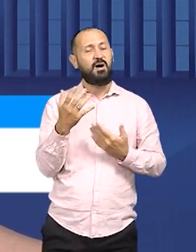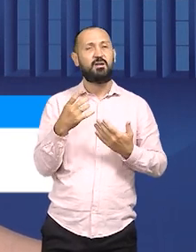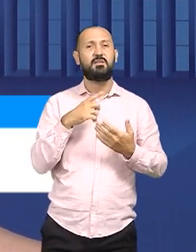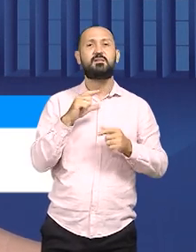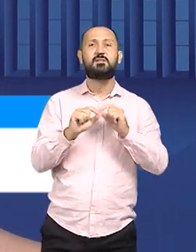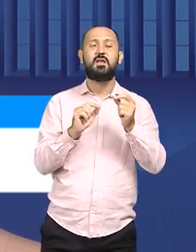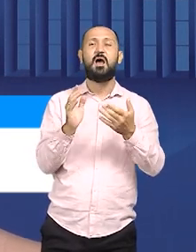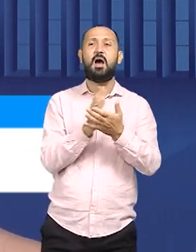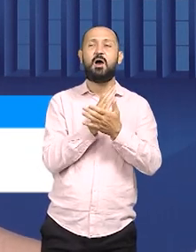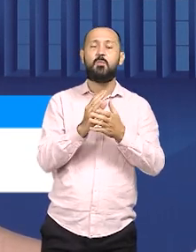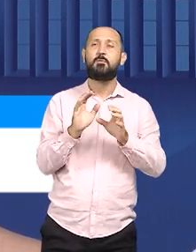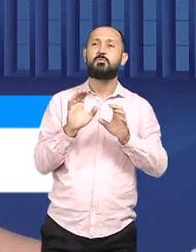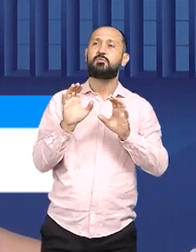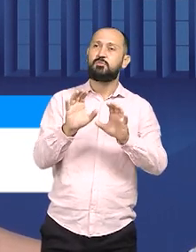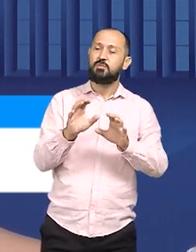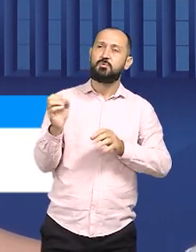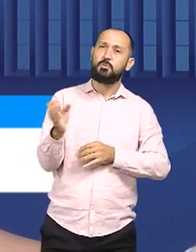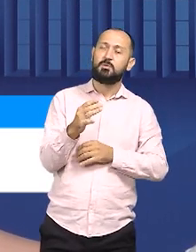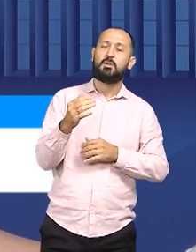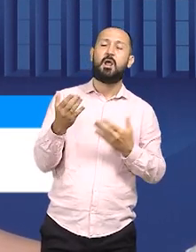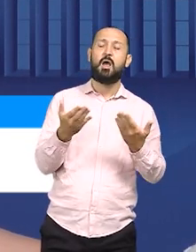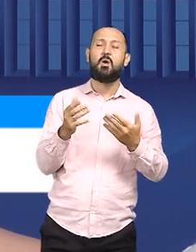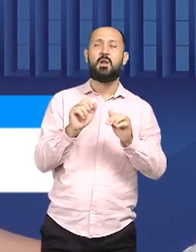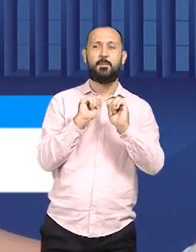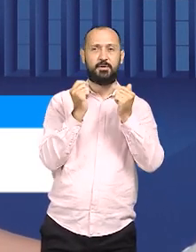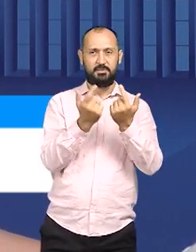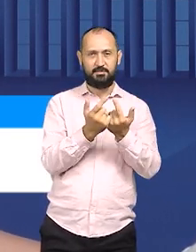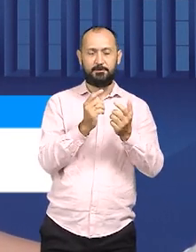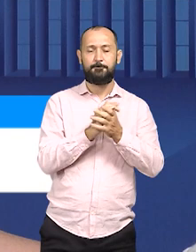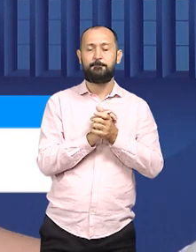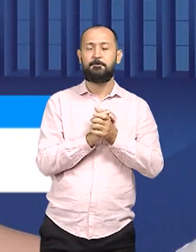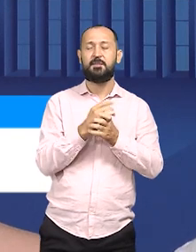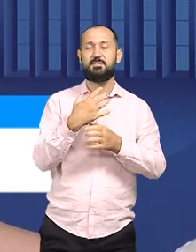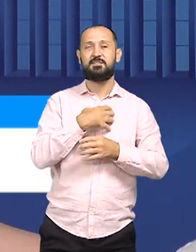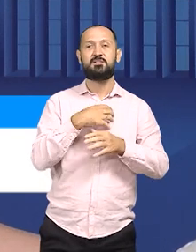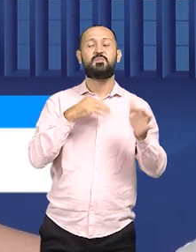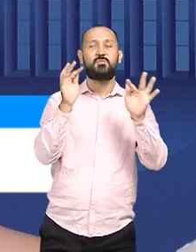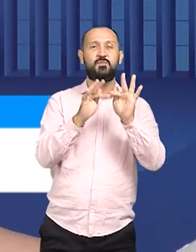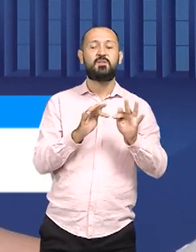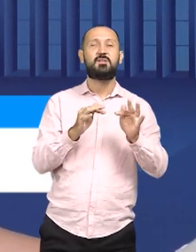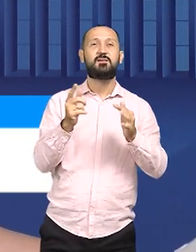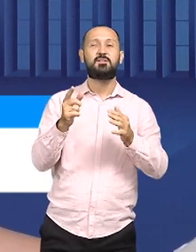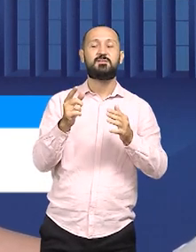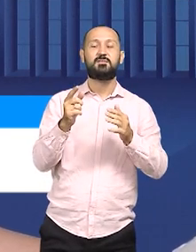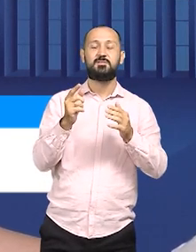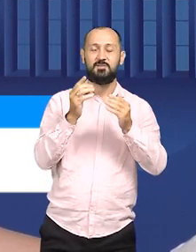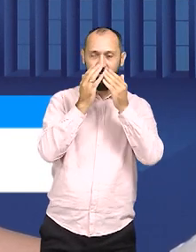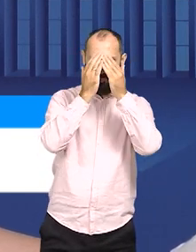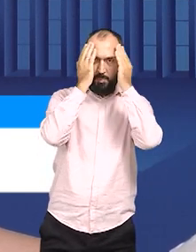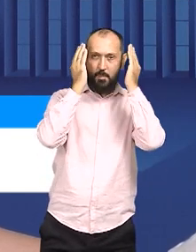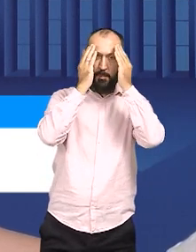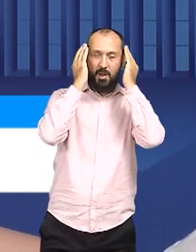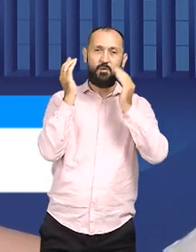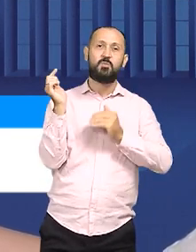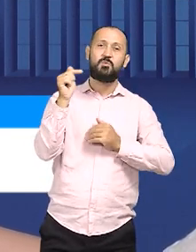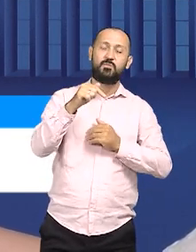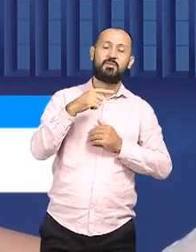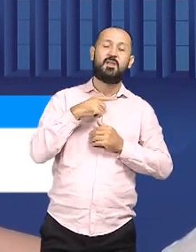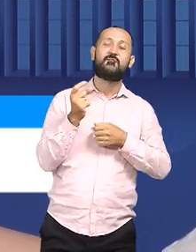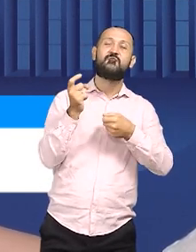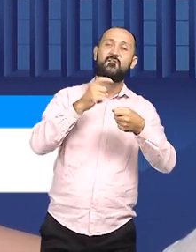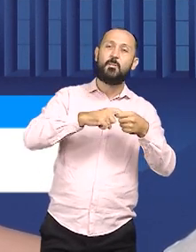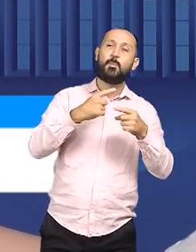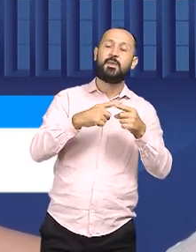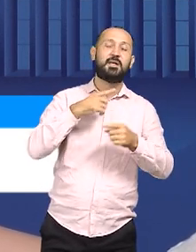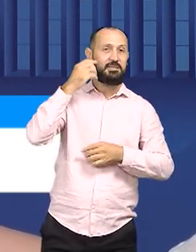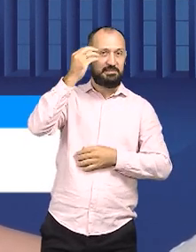vai trazer uns Ares de modernidade para casa e a gente fica feliz que o Paulo tá retando a essa casa de